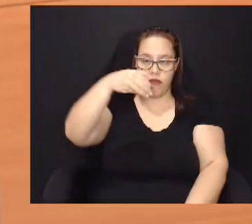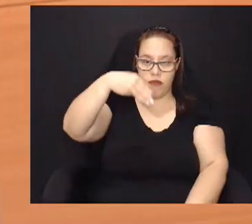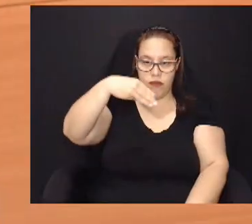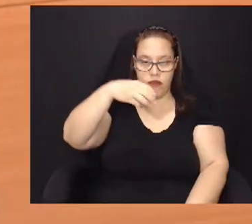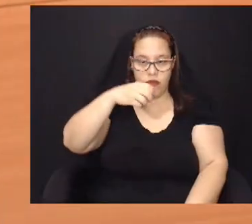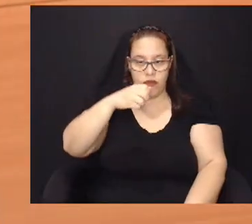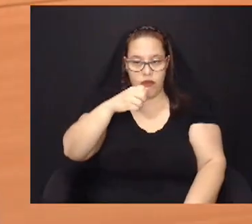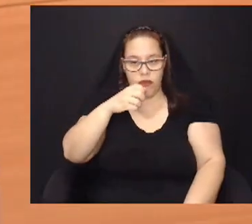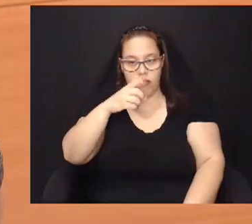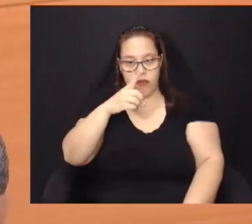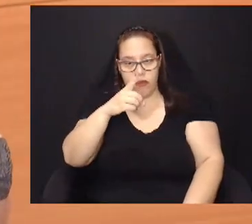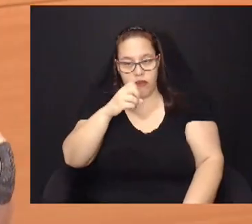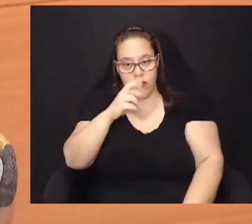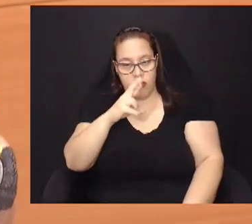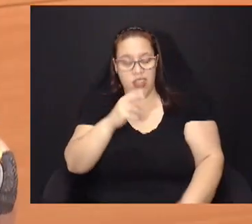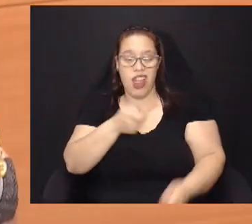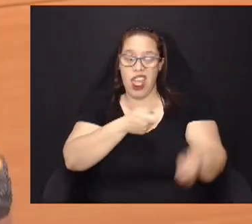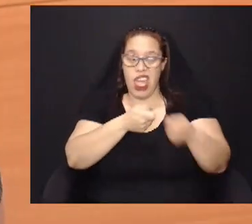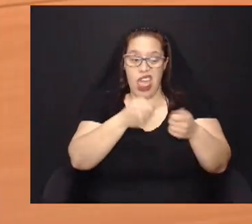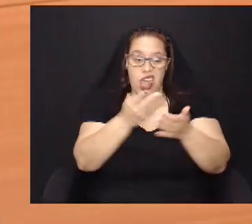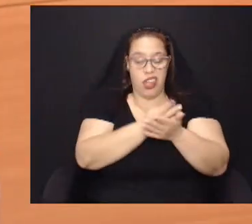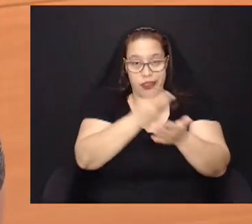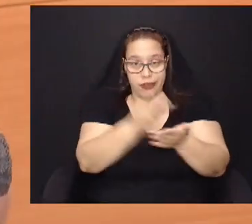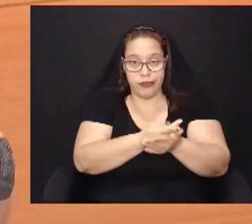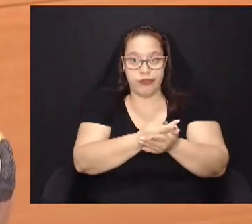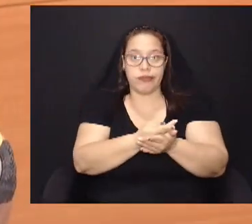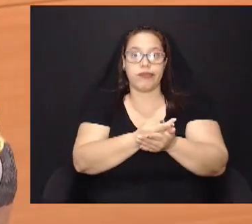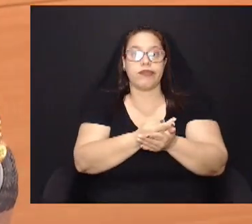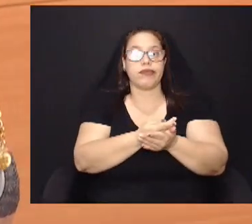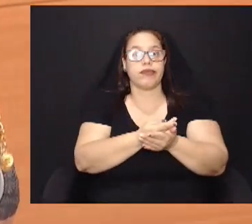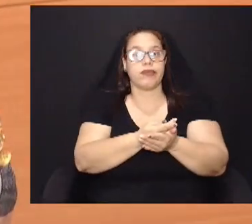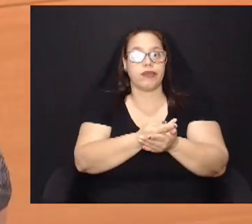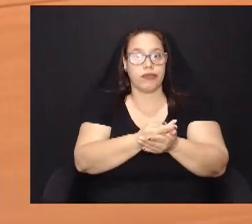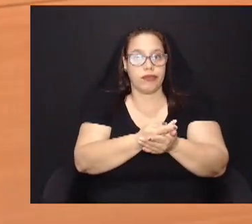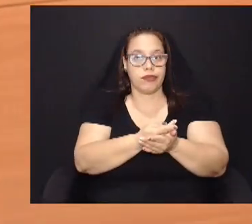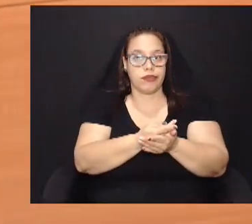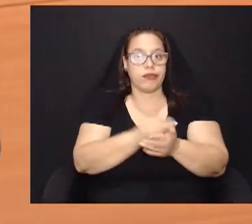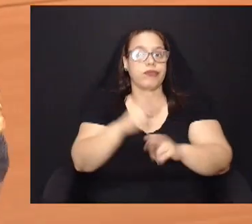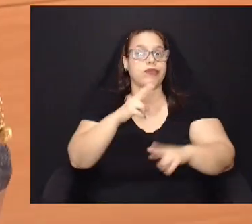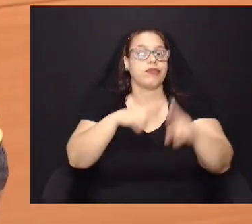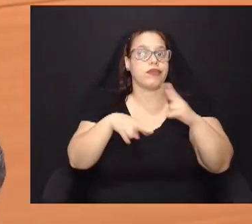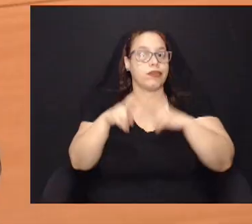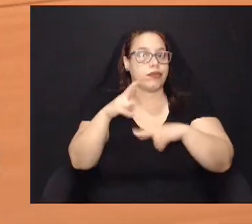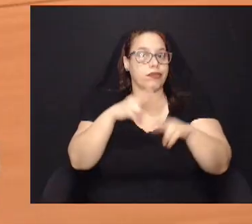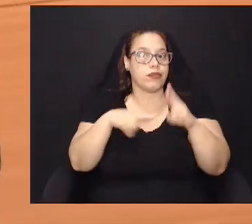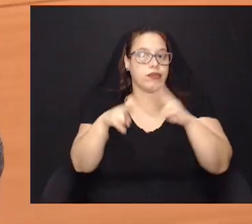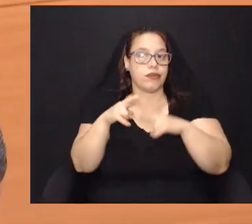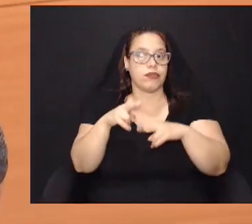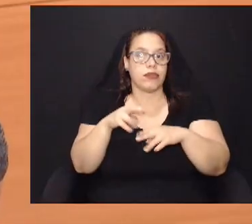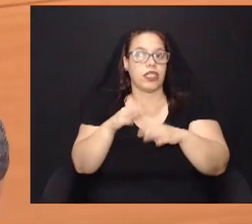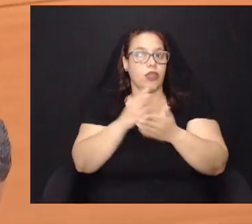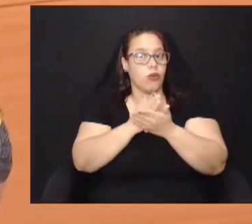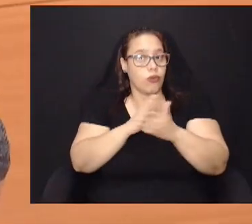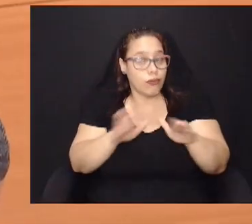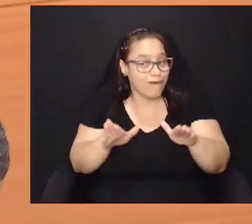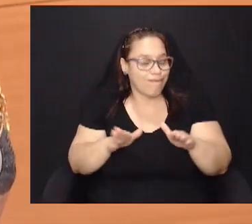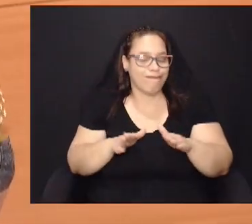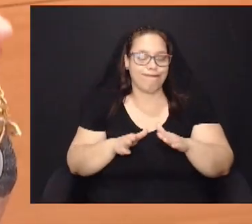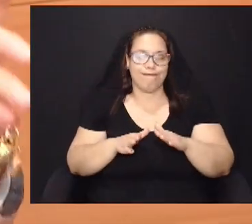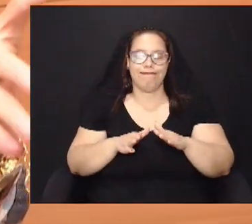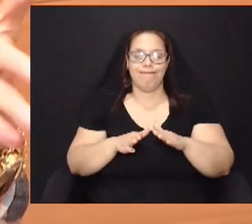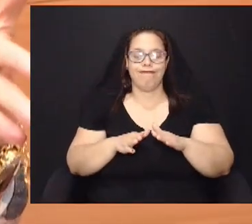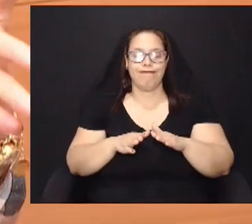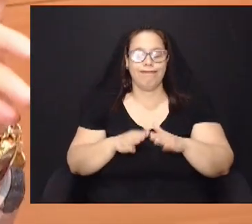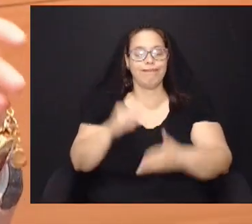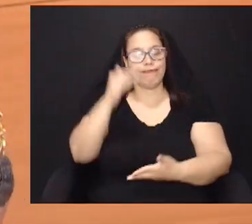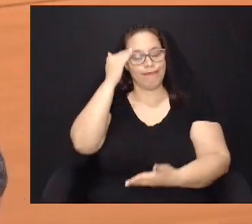burlar a nossa legislação, acaba contaminando, onde nosso rito fiscalizatório não se cessa. Então, a gente tem